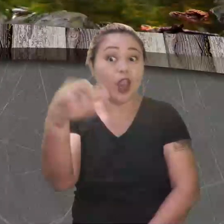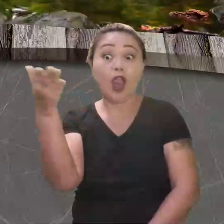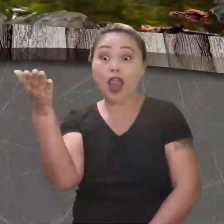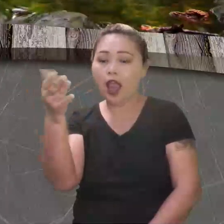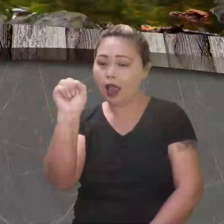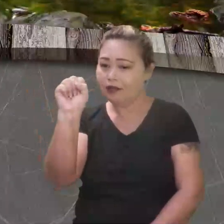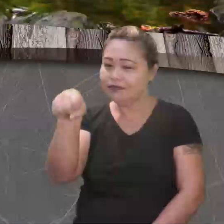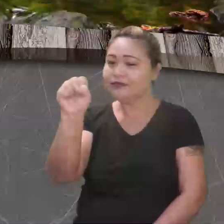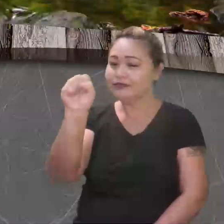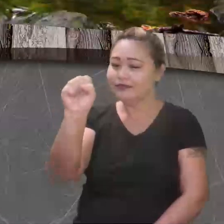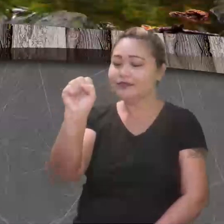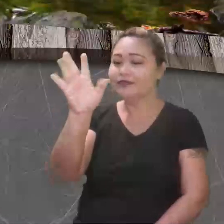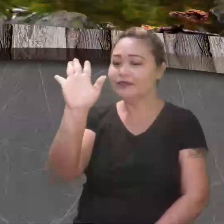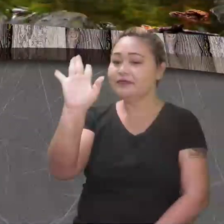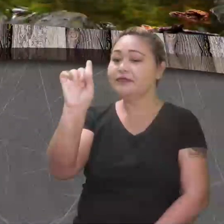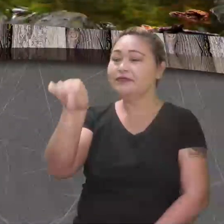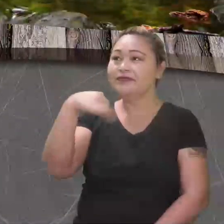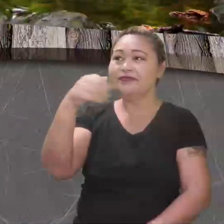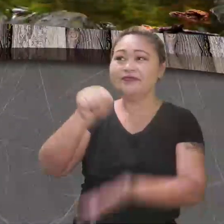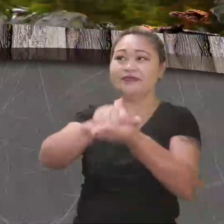Agora sim, a nossa